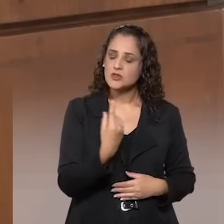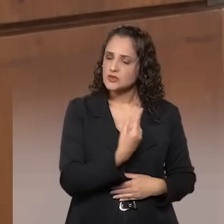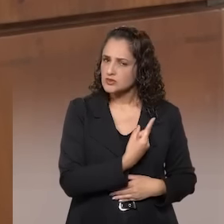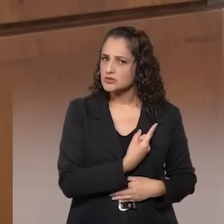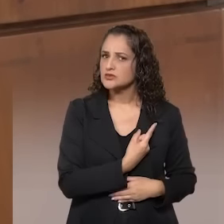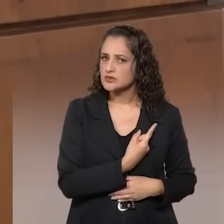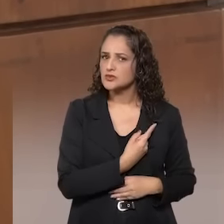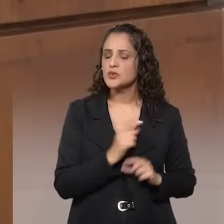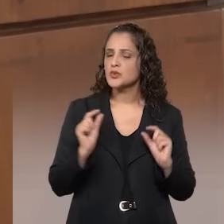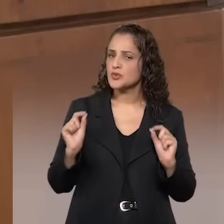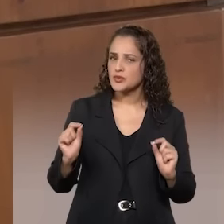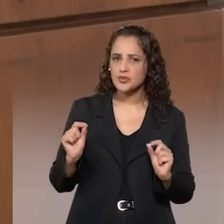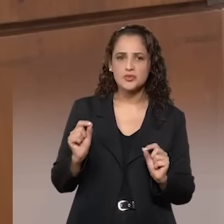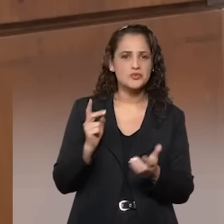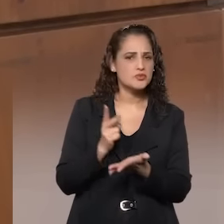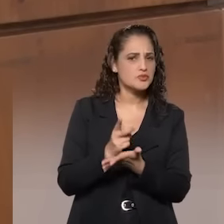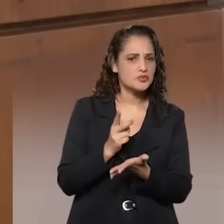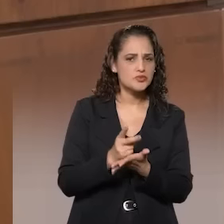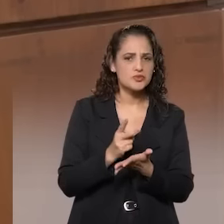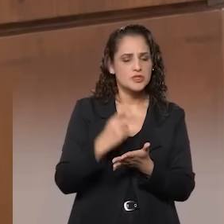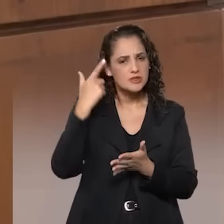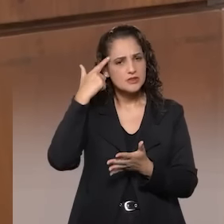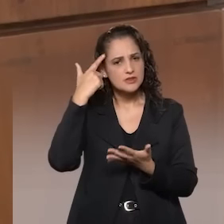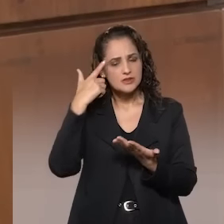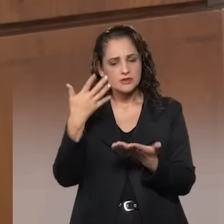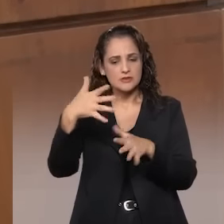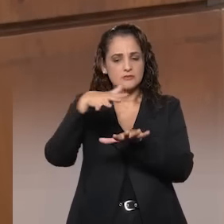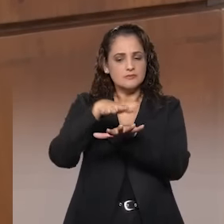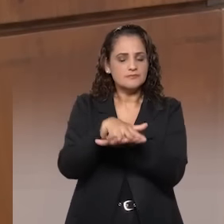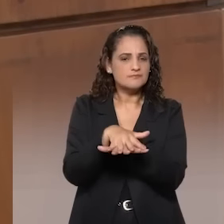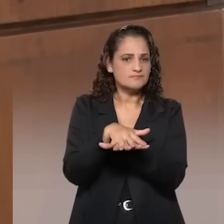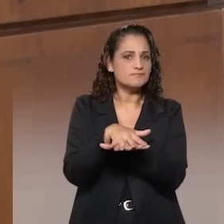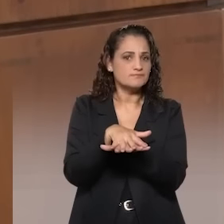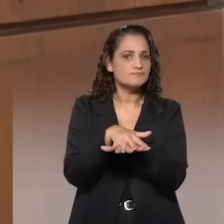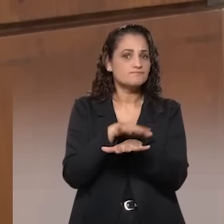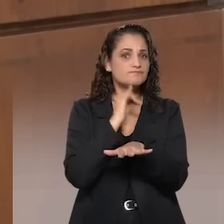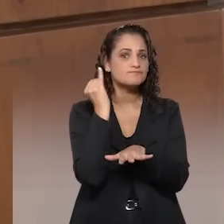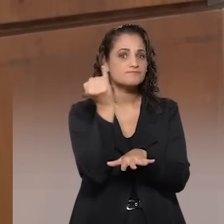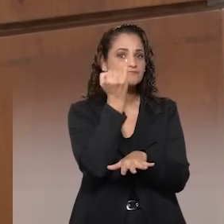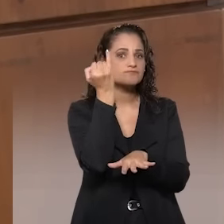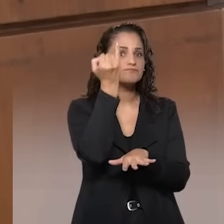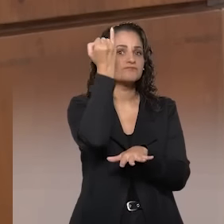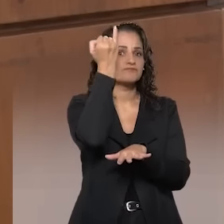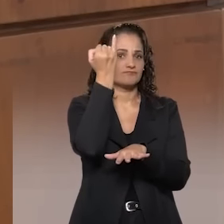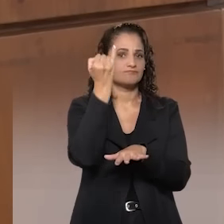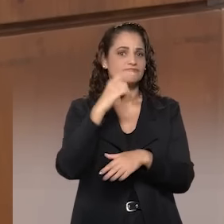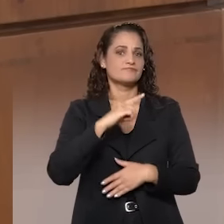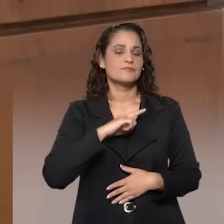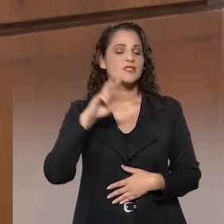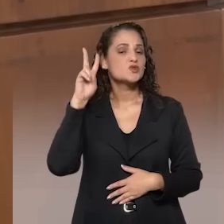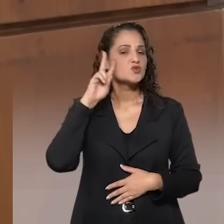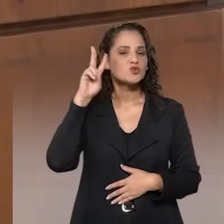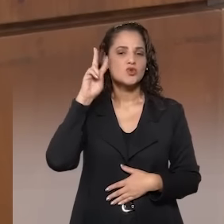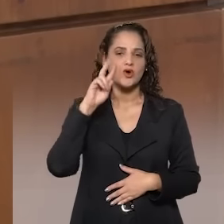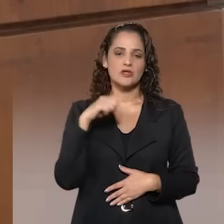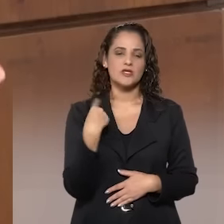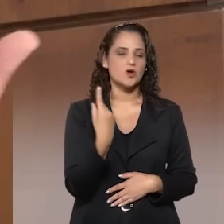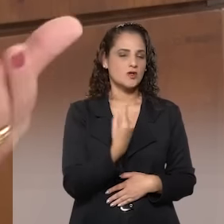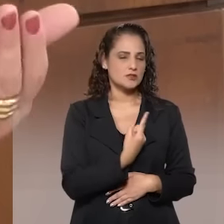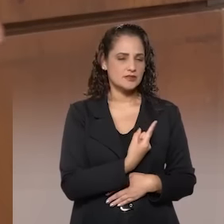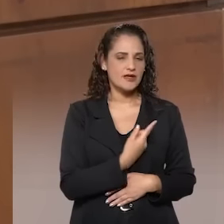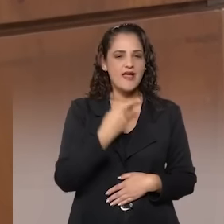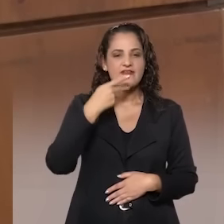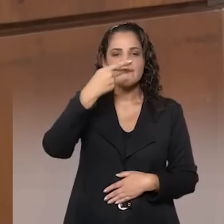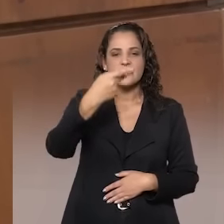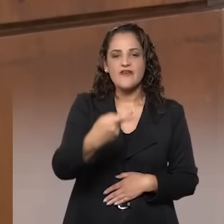gente no sentido de trazer a inclusão como um ponto eh relevante e importante em toda a nossa história né E aí